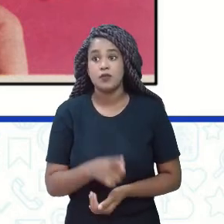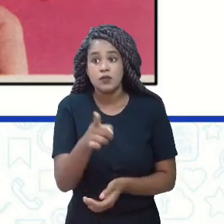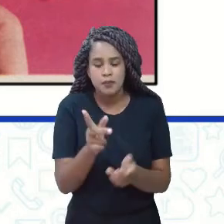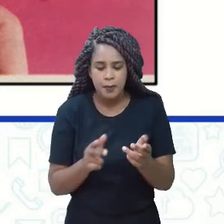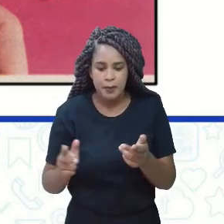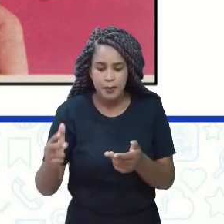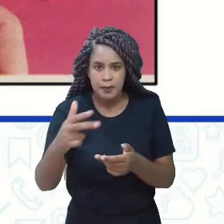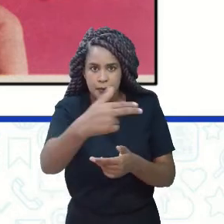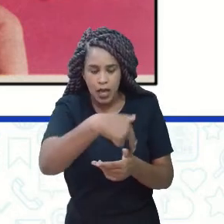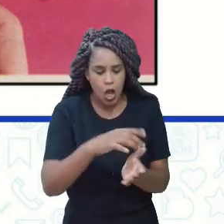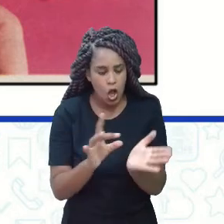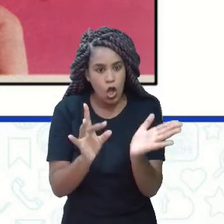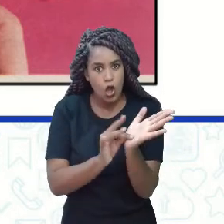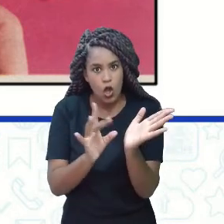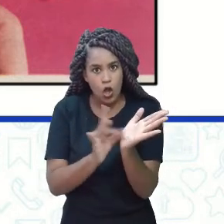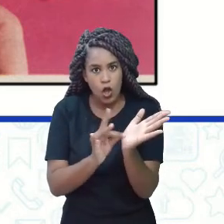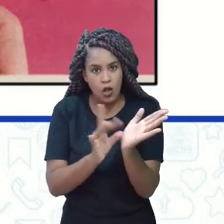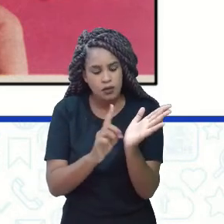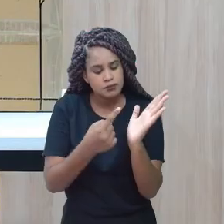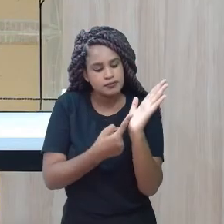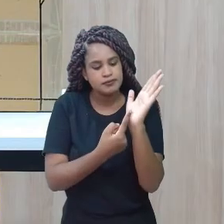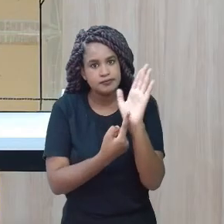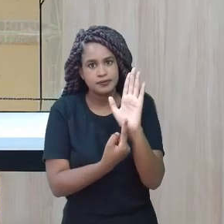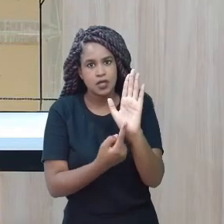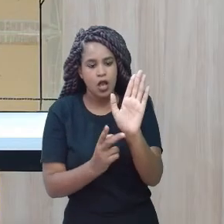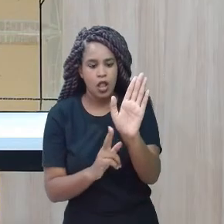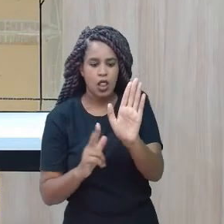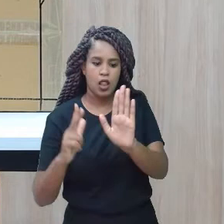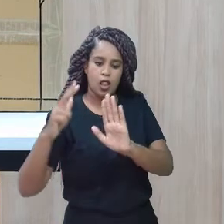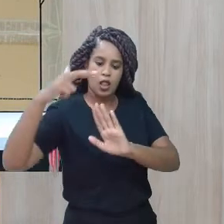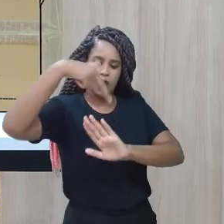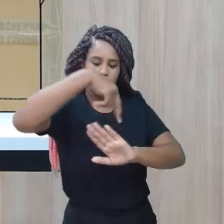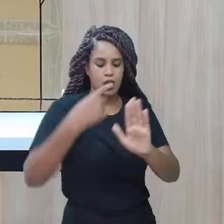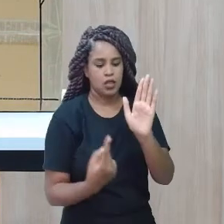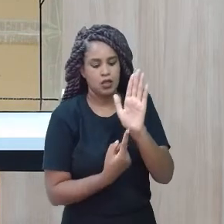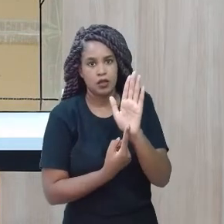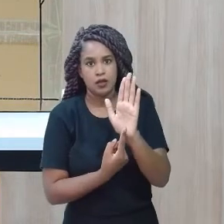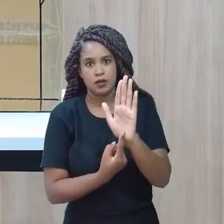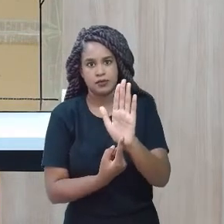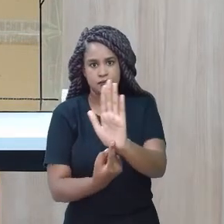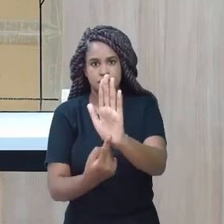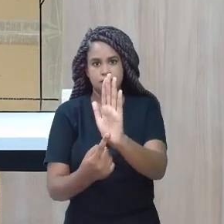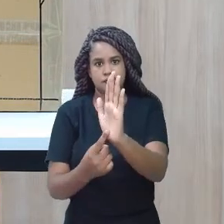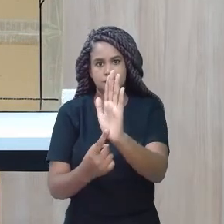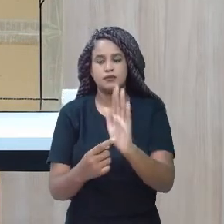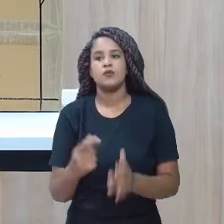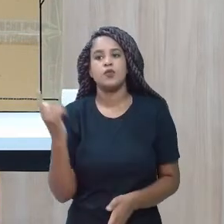a vareta bem direitinho, recorta bem organizadinho e